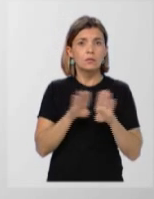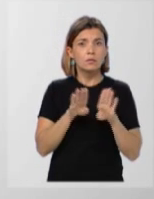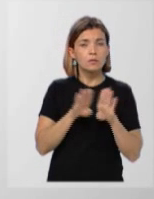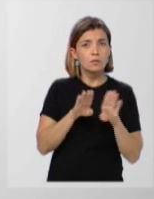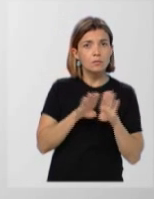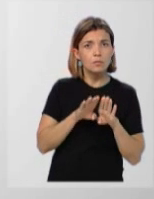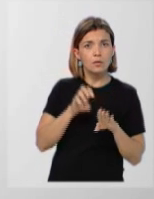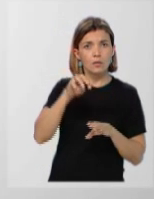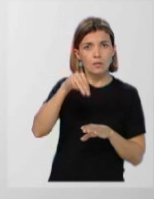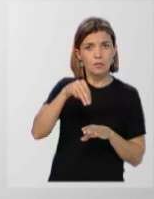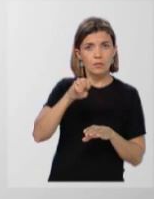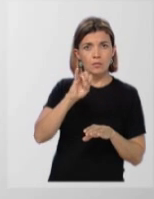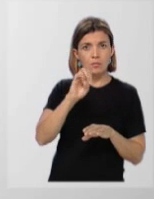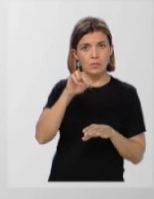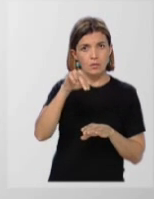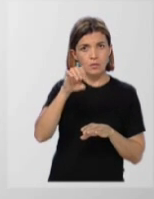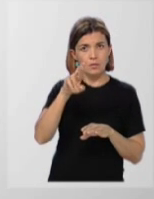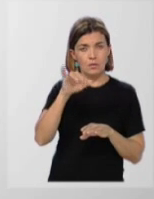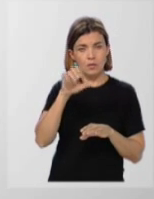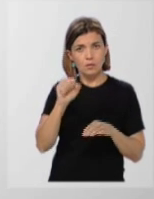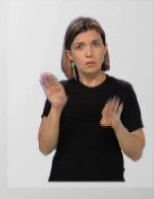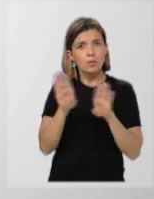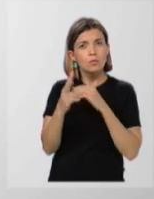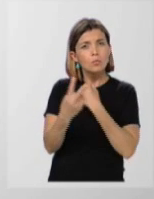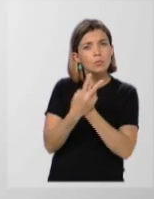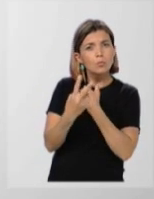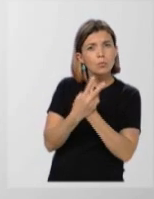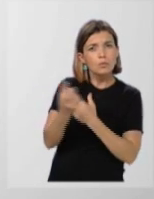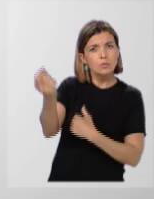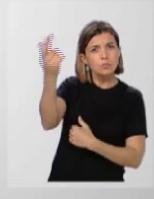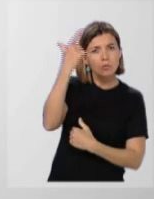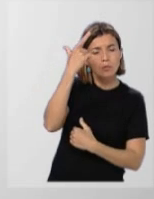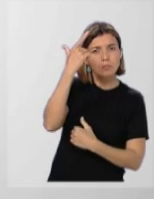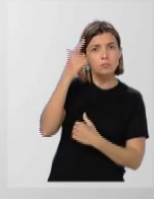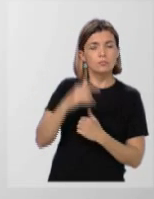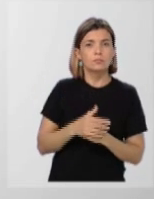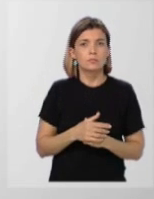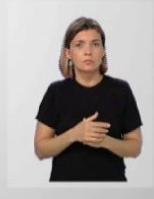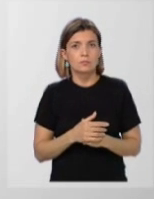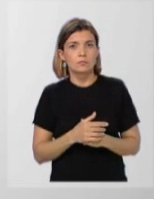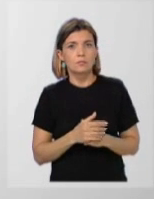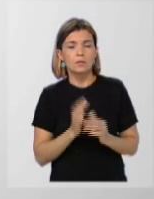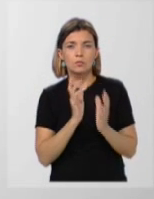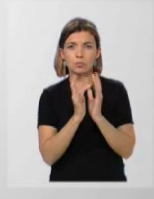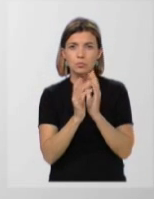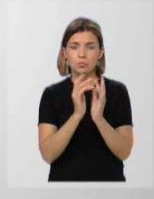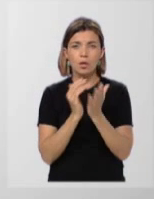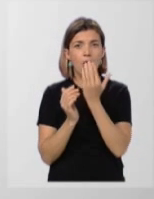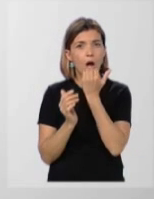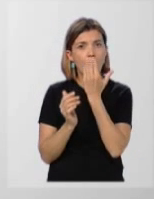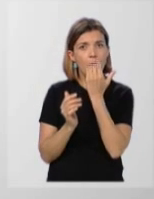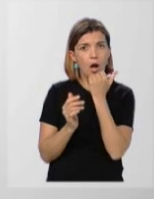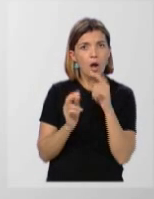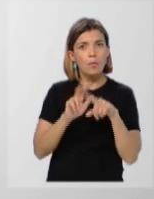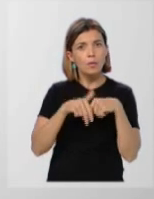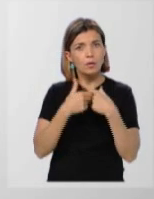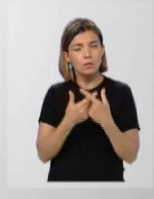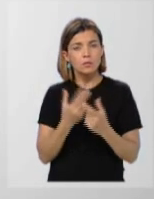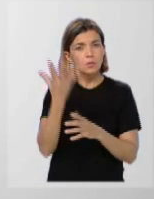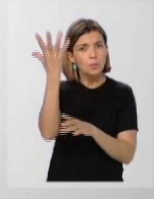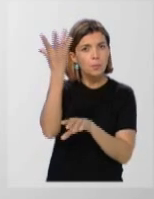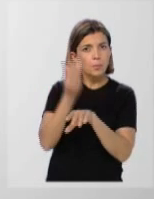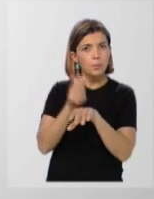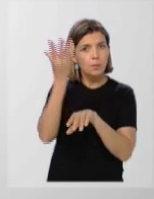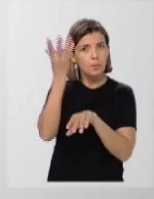água e sais minerais, além de proteger o líquen dos raios solares. A alga fica responsável por produzir alimento